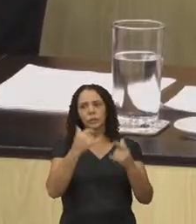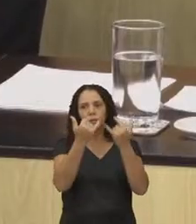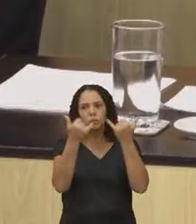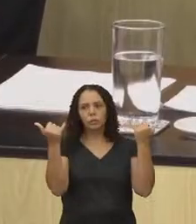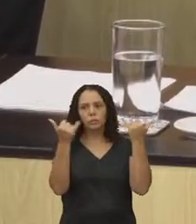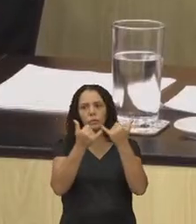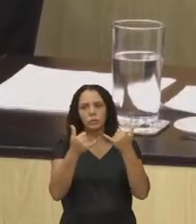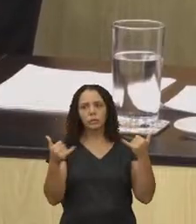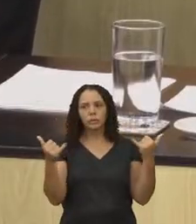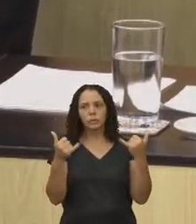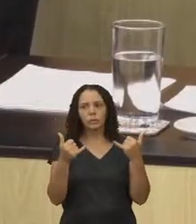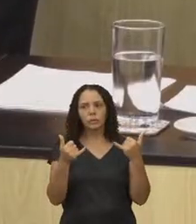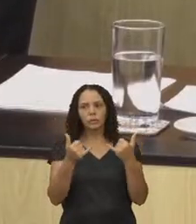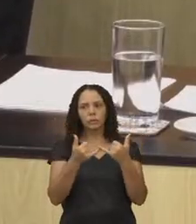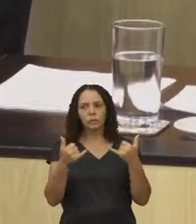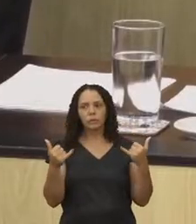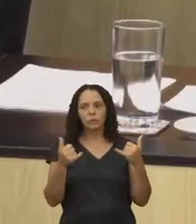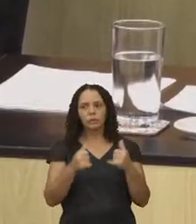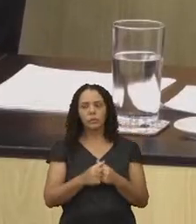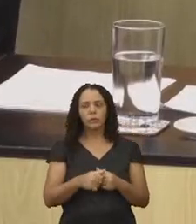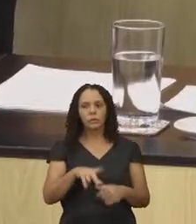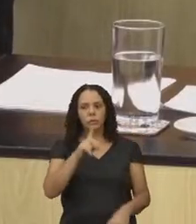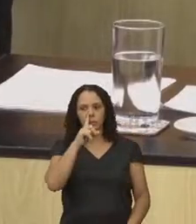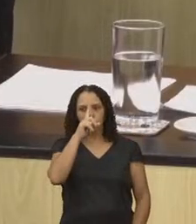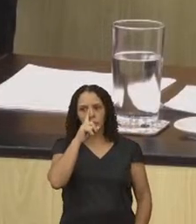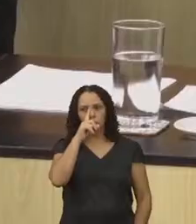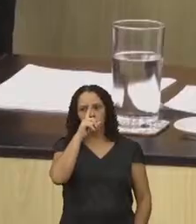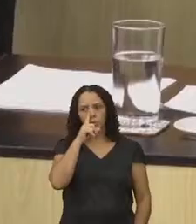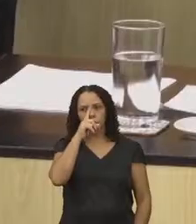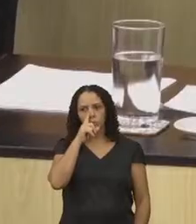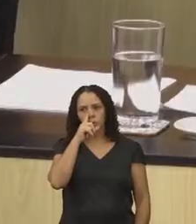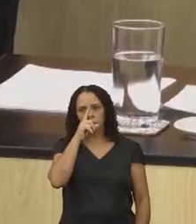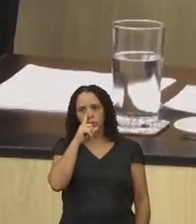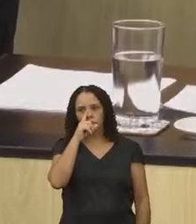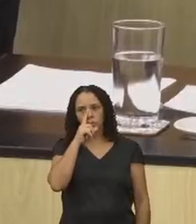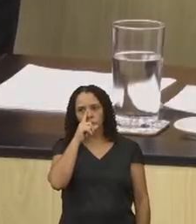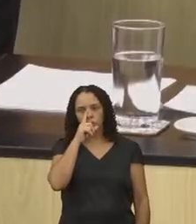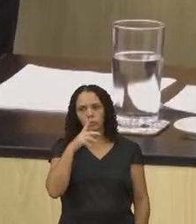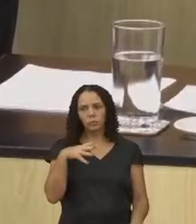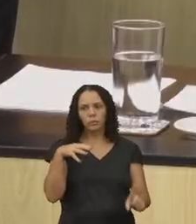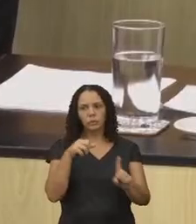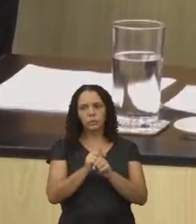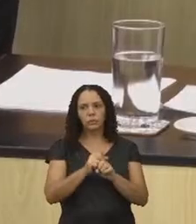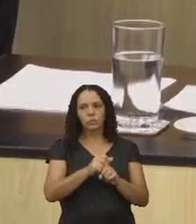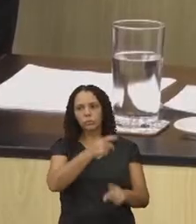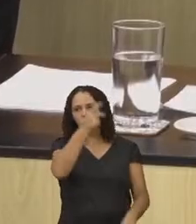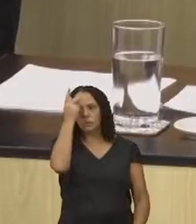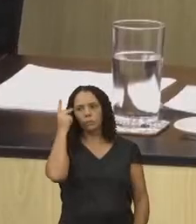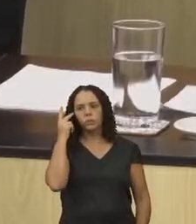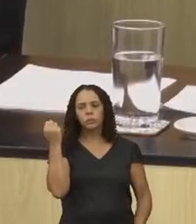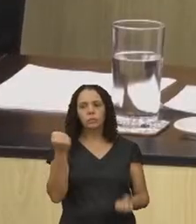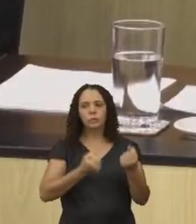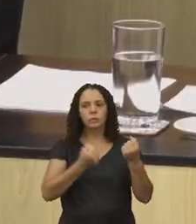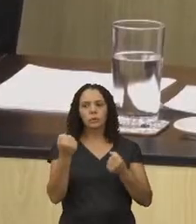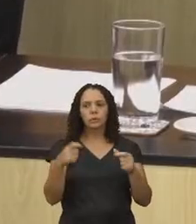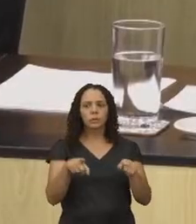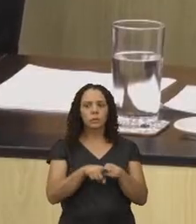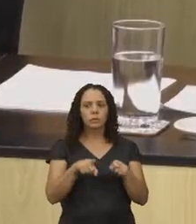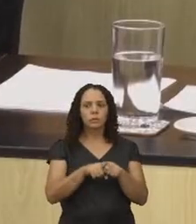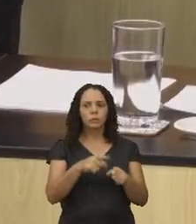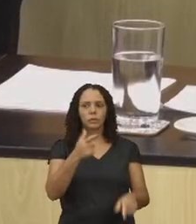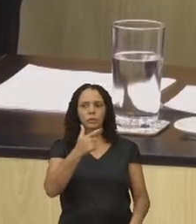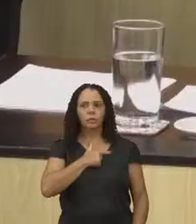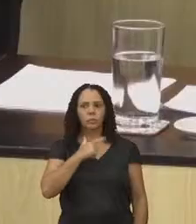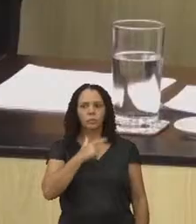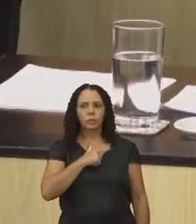solta e pendurada, o que representa um risco de acidente para pedestres e veículos, além de causar poluição visual e